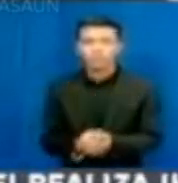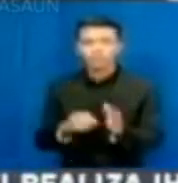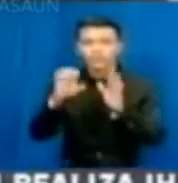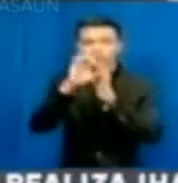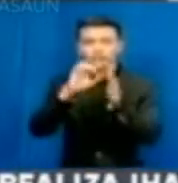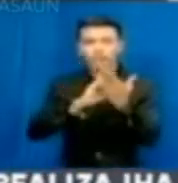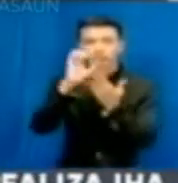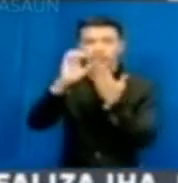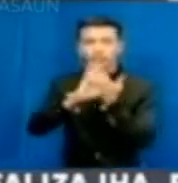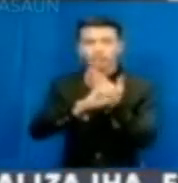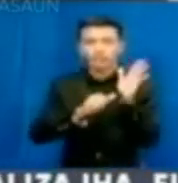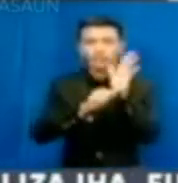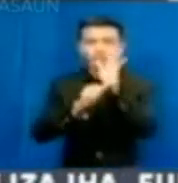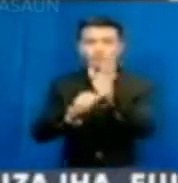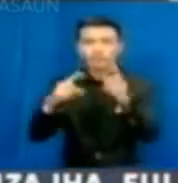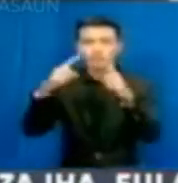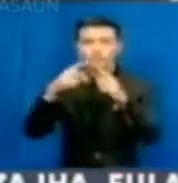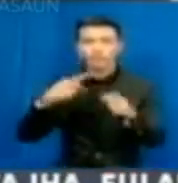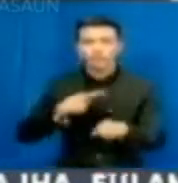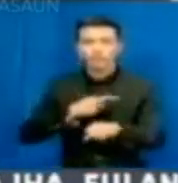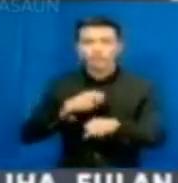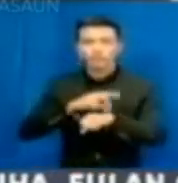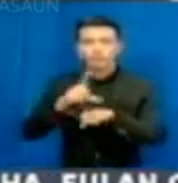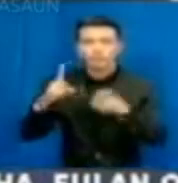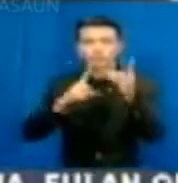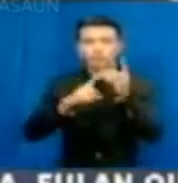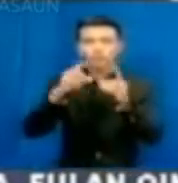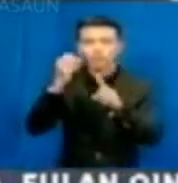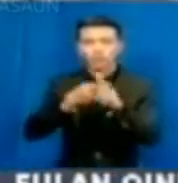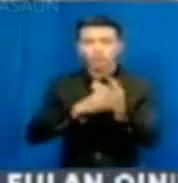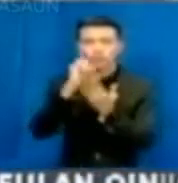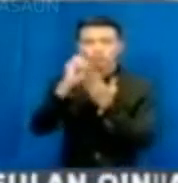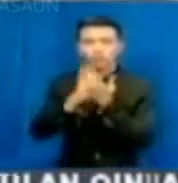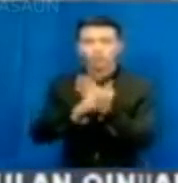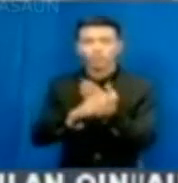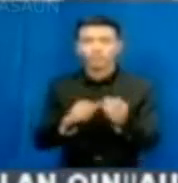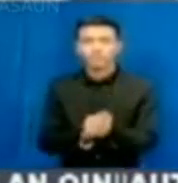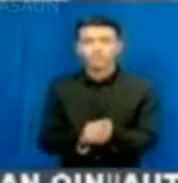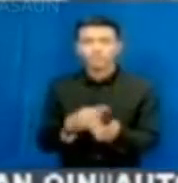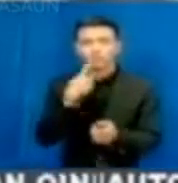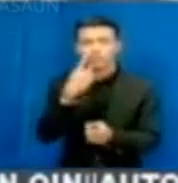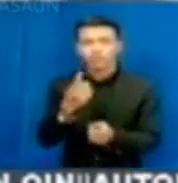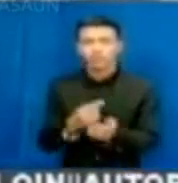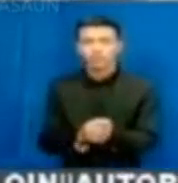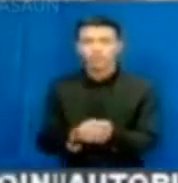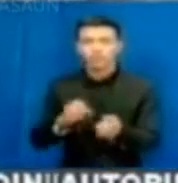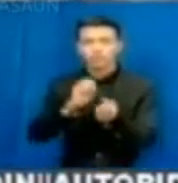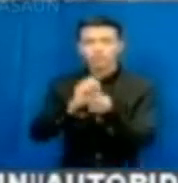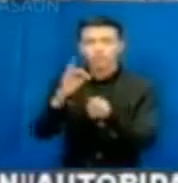calendário se apresenta para Parlamento Nacional e a dia 1 de outubro. Brígida Soares nos informa,